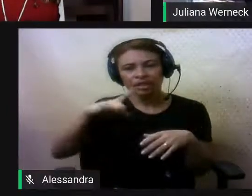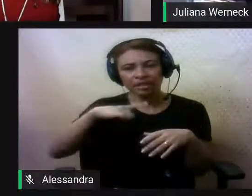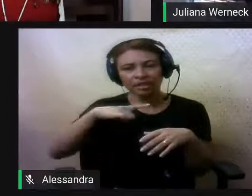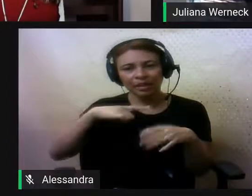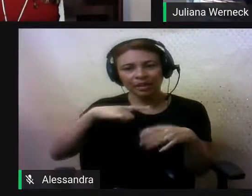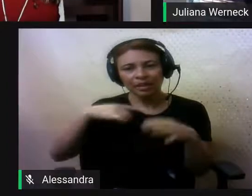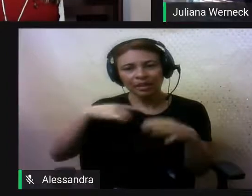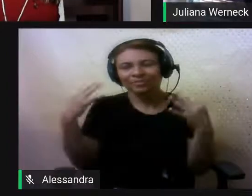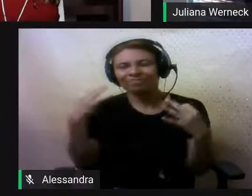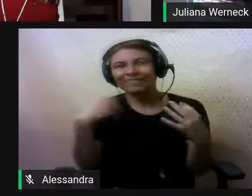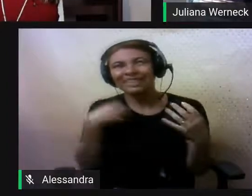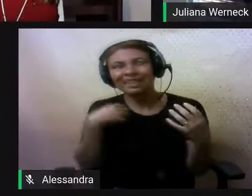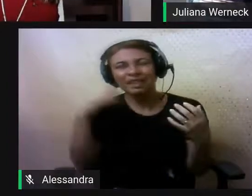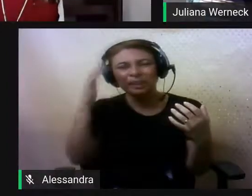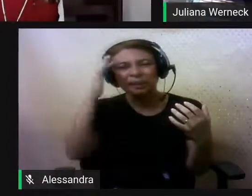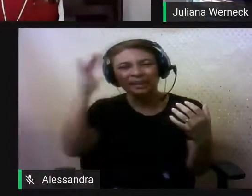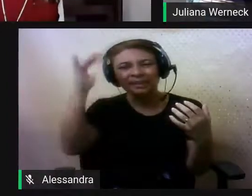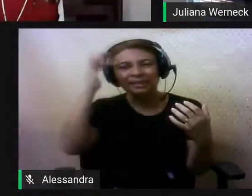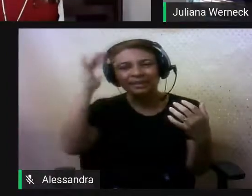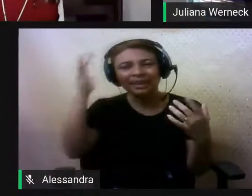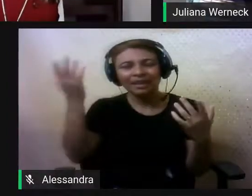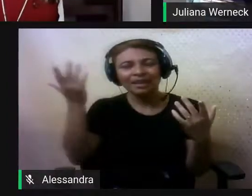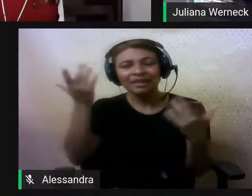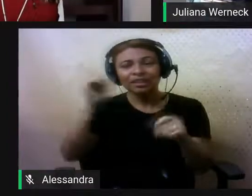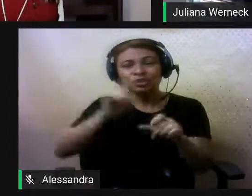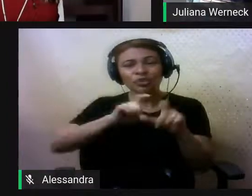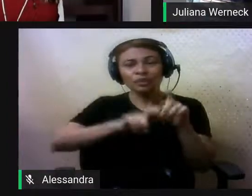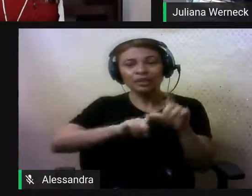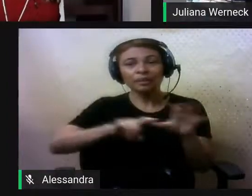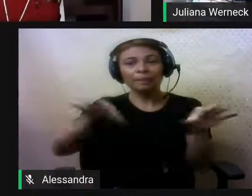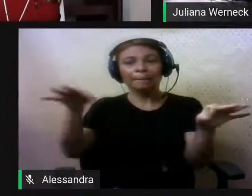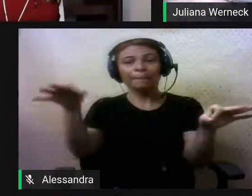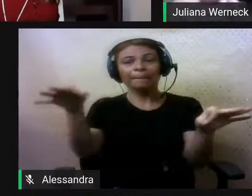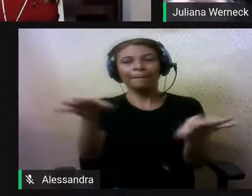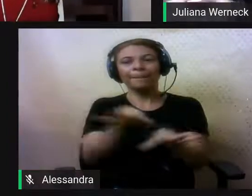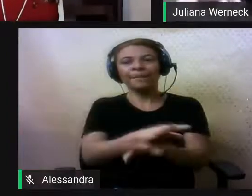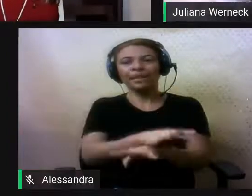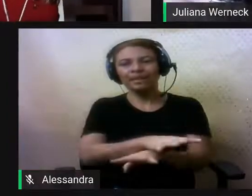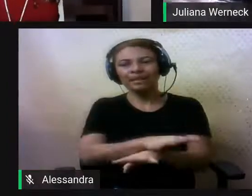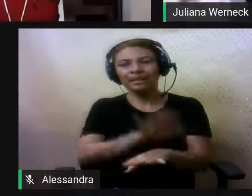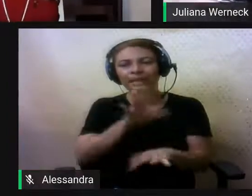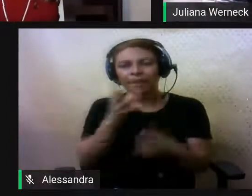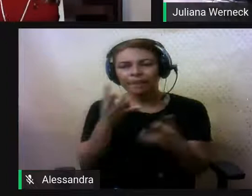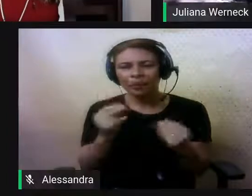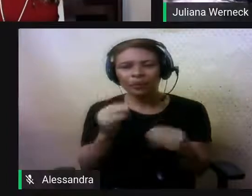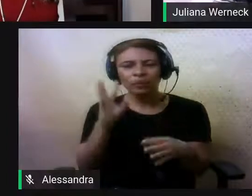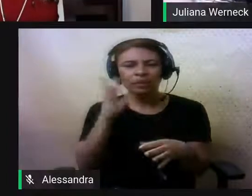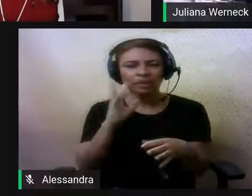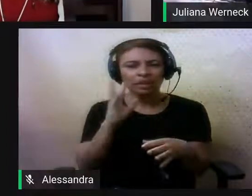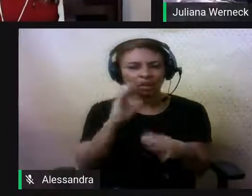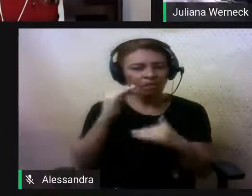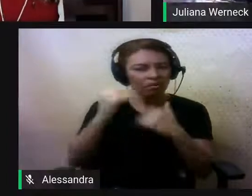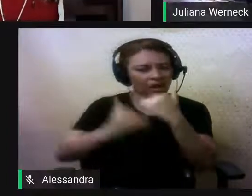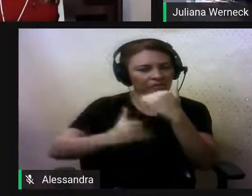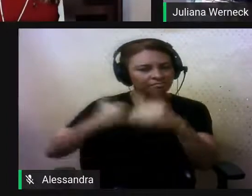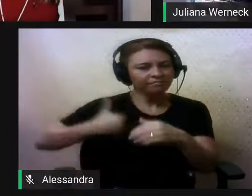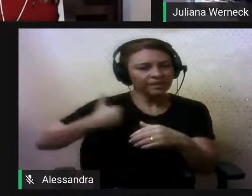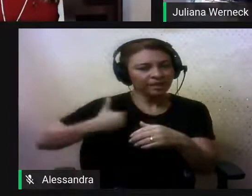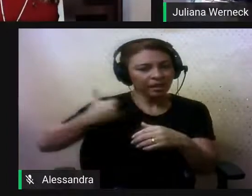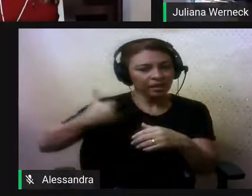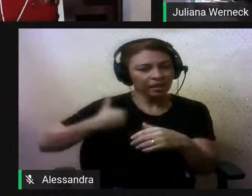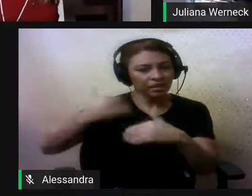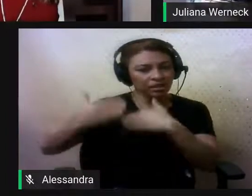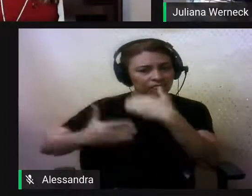certa fantasia de uma independência, de uma autonomia plena. E é muito legal quando a gente também vai amadurecendo e a gente